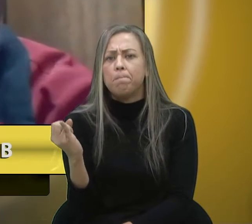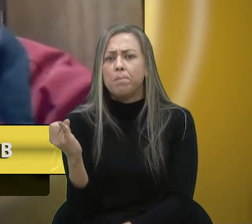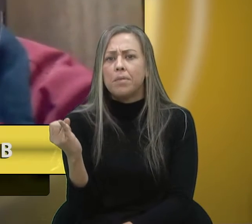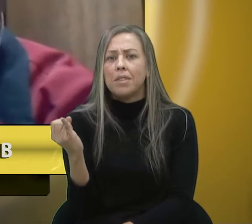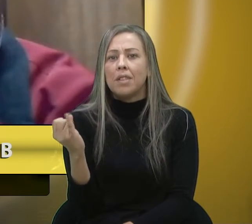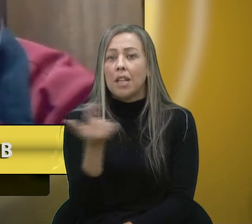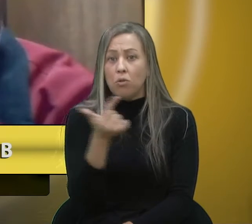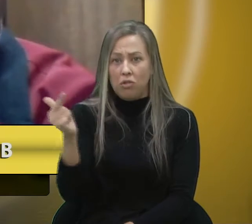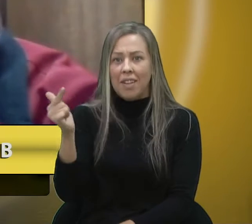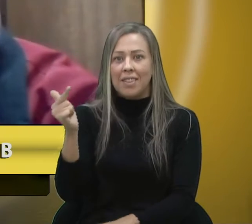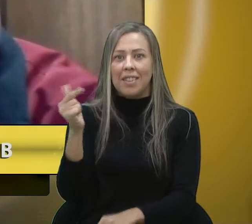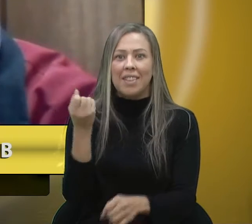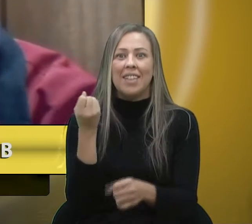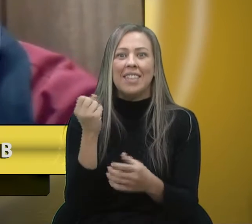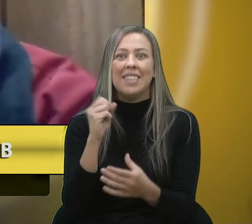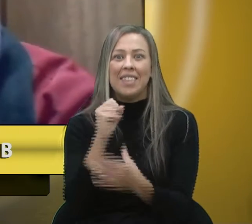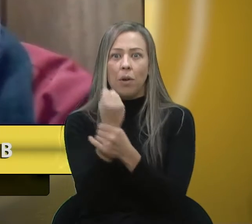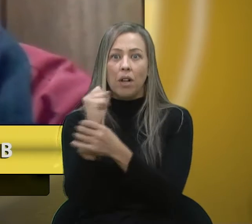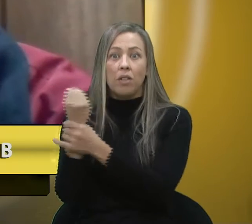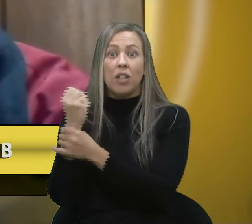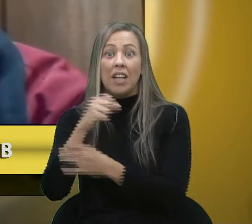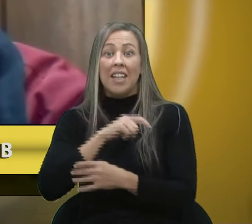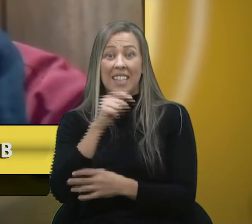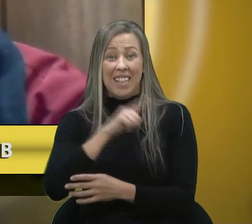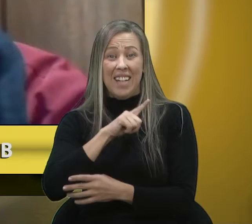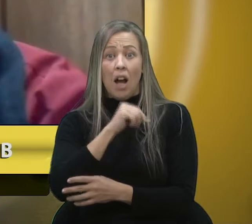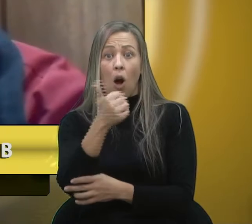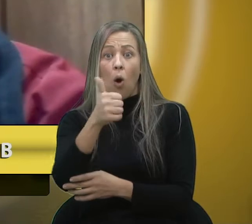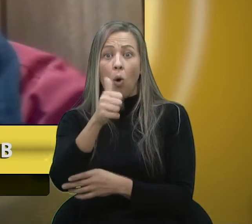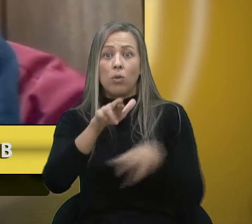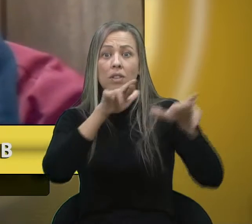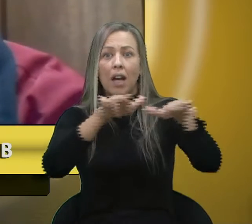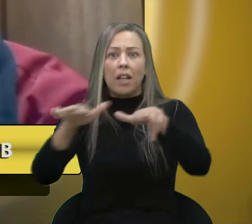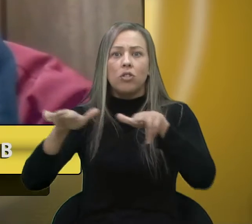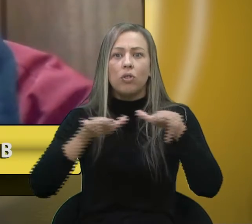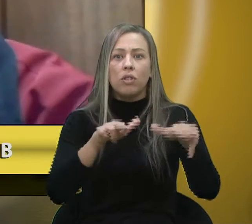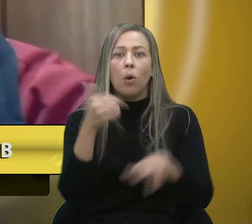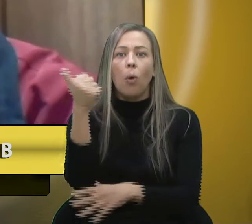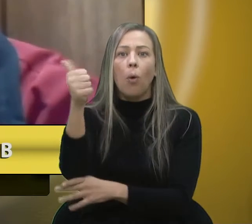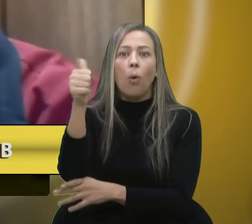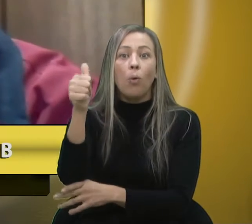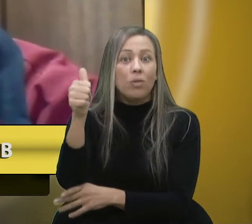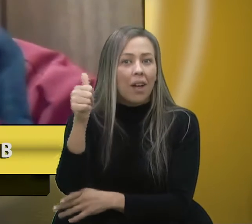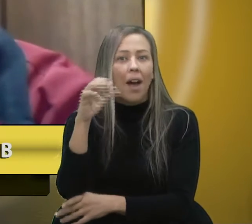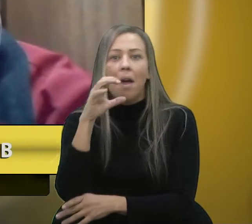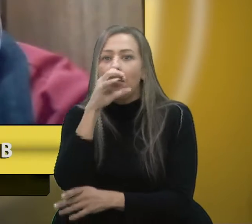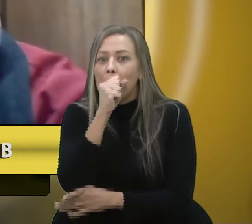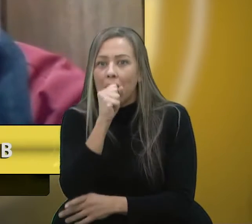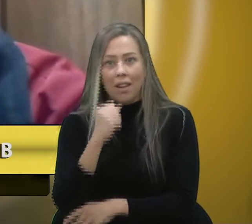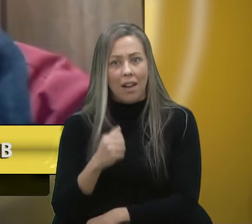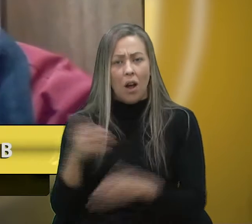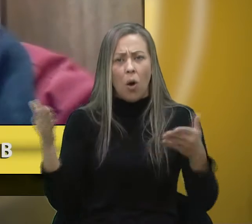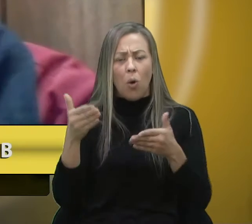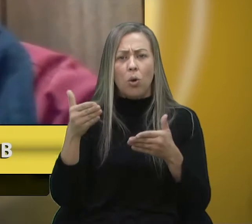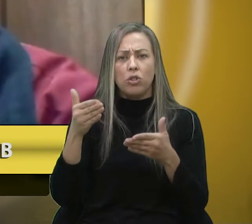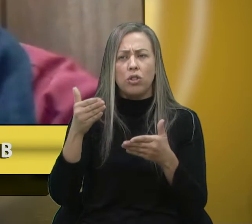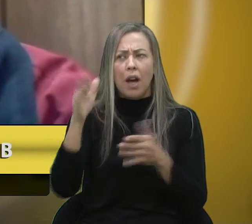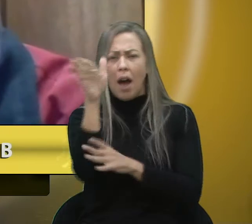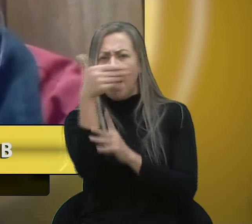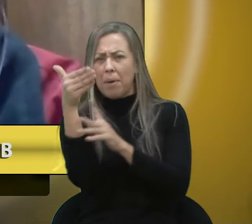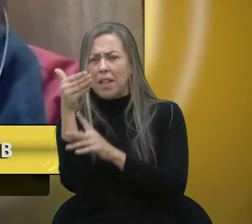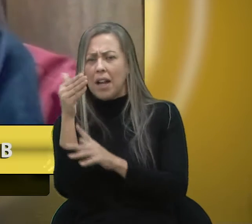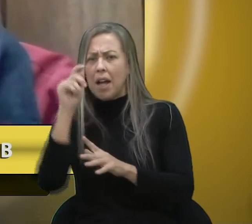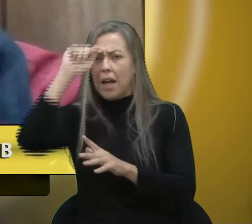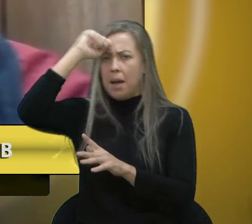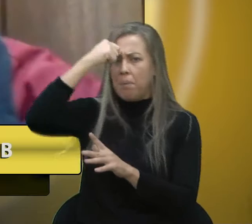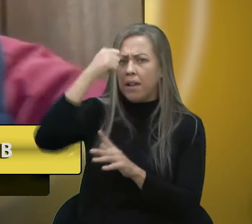a salvaguarda, nós teríamos 11 regiões do estado com bandeira laranja. Então a bandeira preta hoje ela é vermelha em alguns